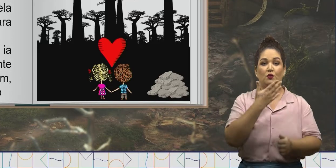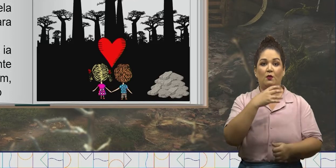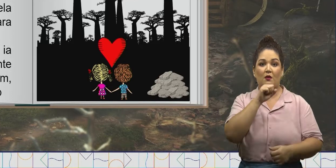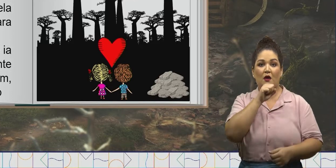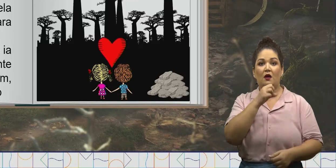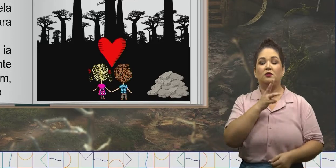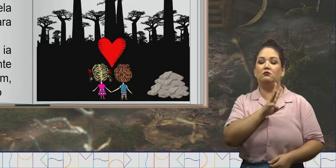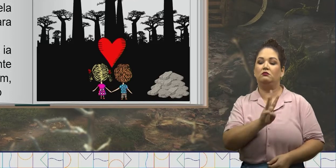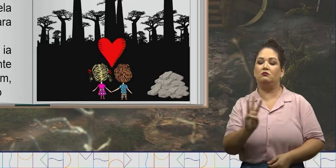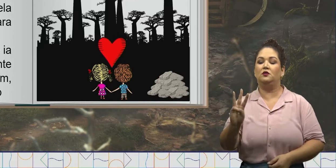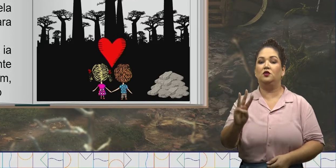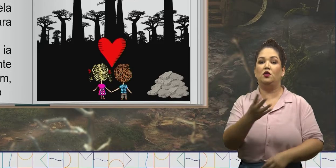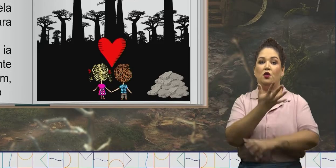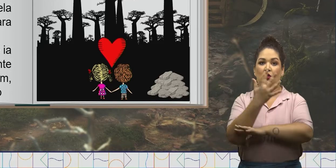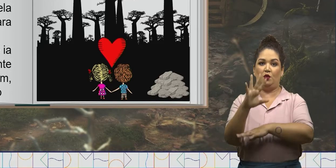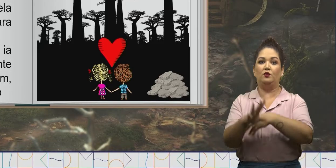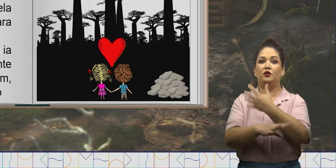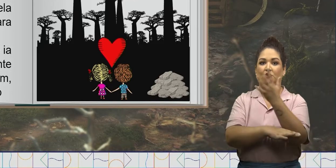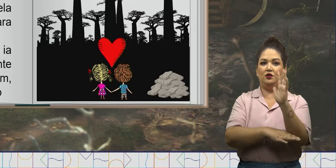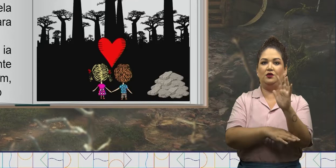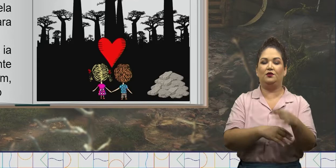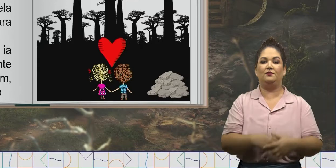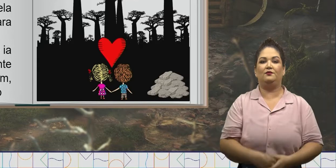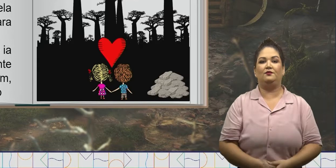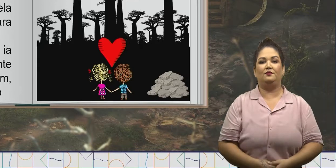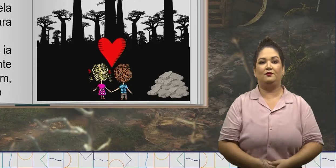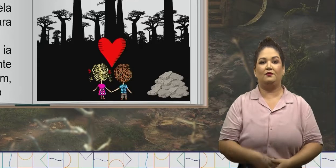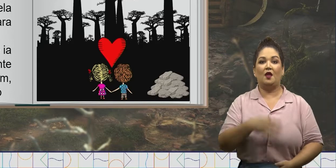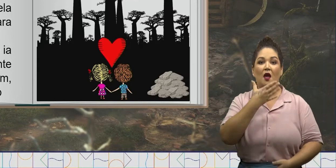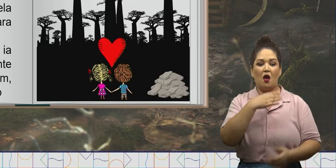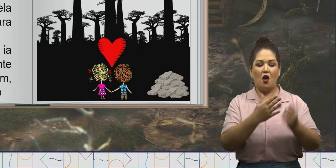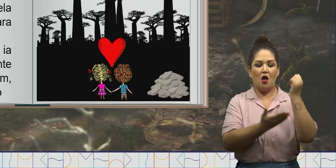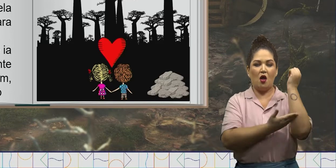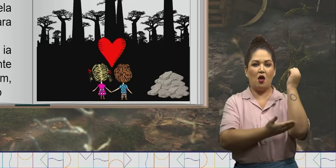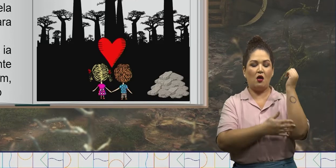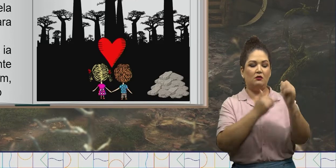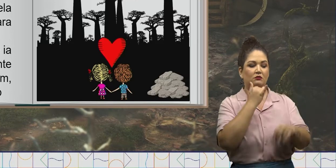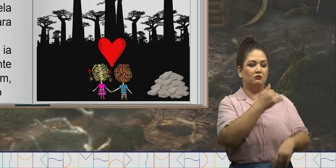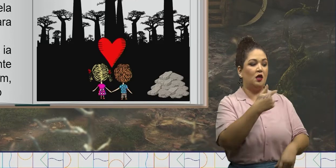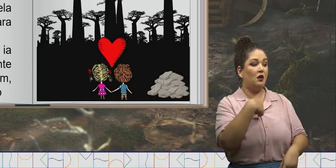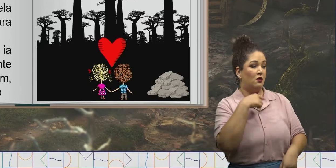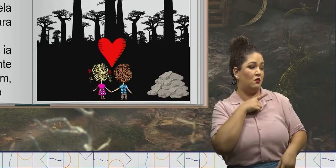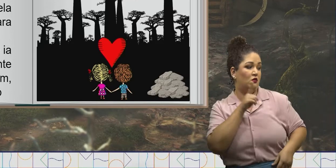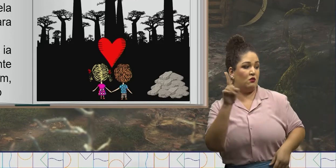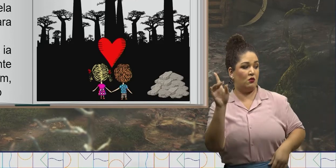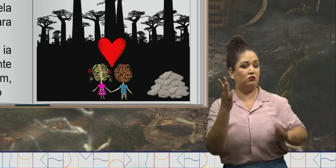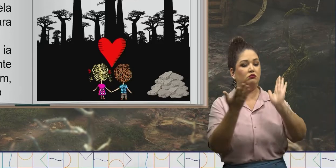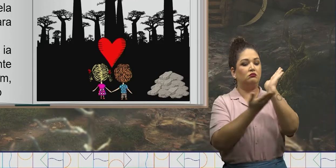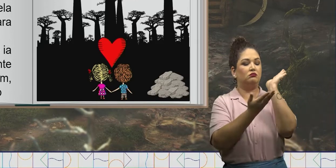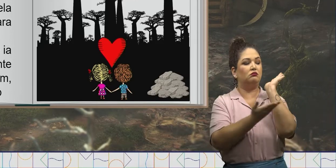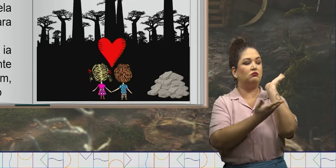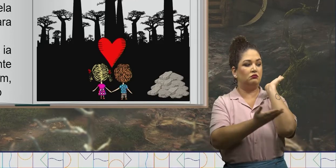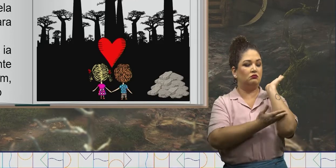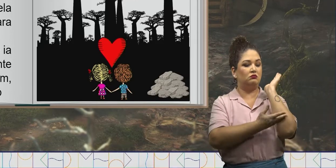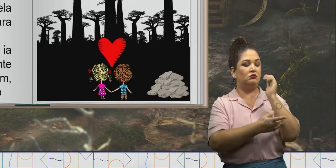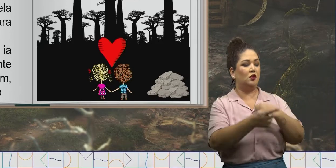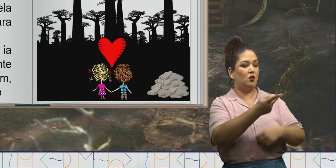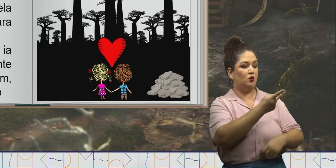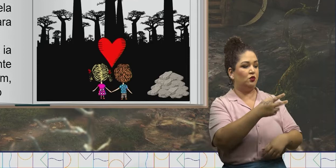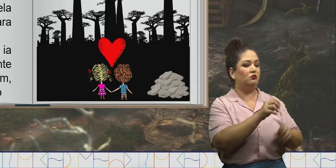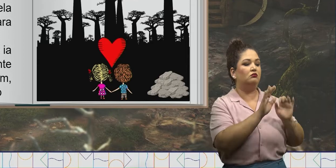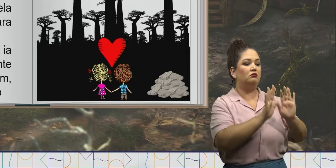pelo pai. O lenhador disse que ia cortar lenha mais adiante e